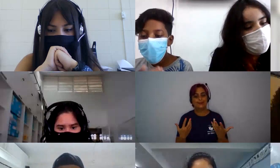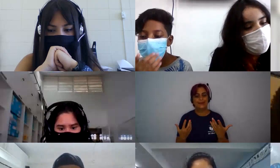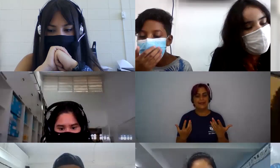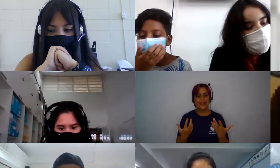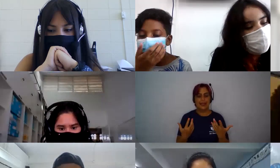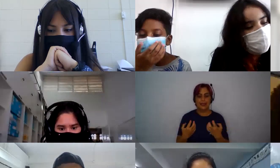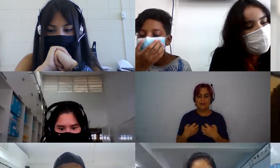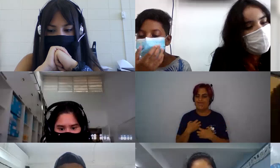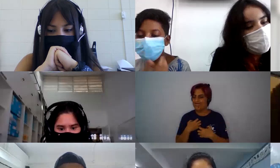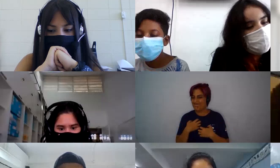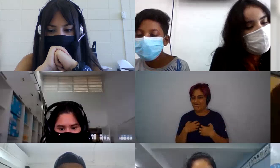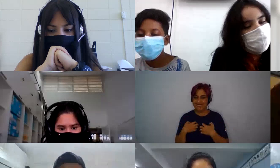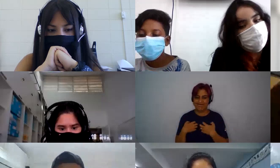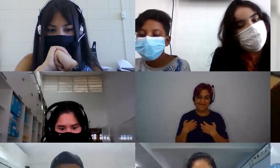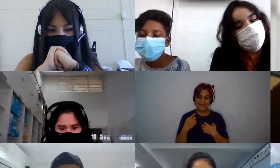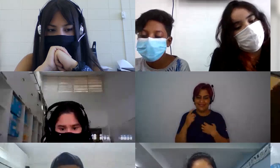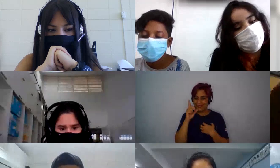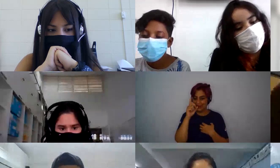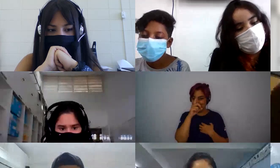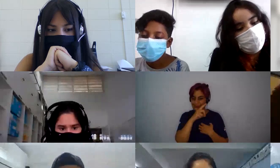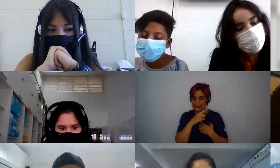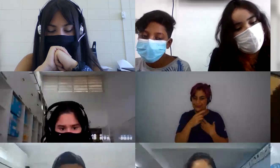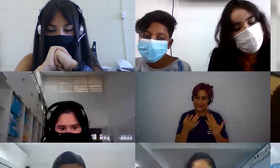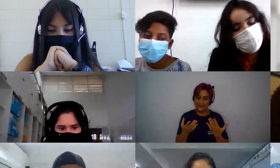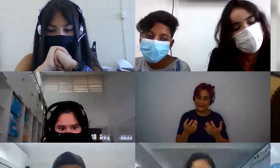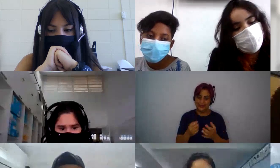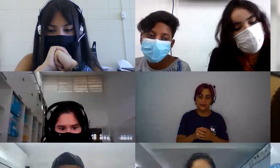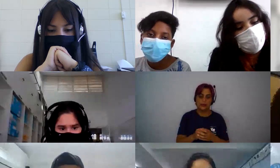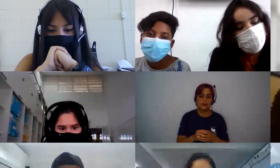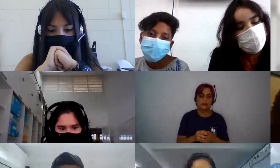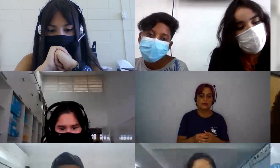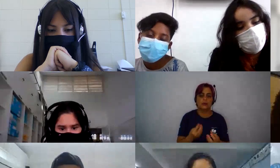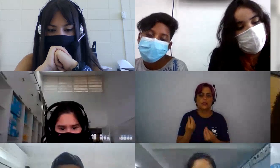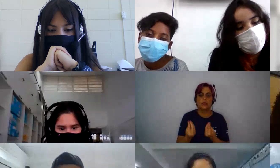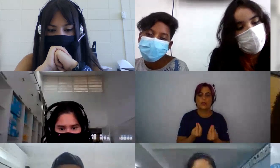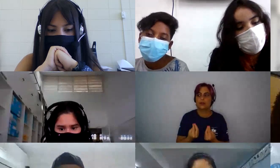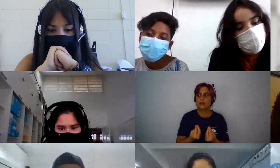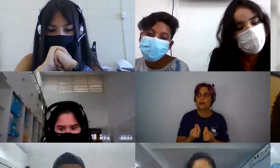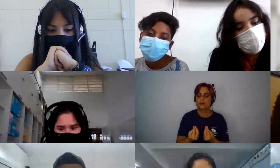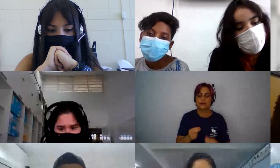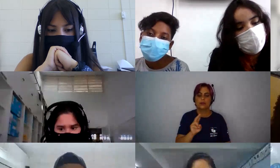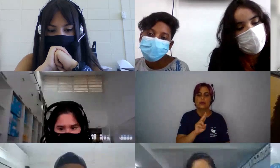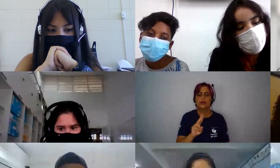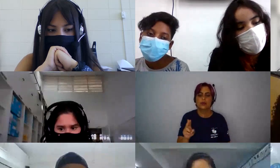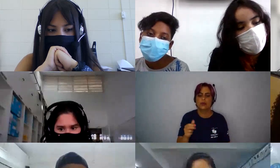desconfortável dizer. Oh, desculpa, como é que você chama mesmo? Desculpa, é?